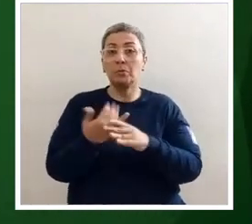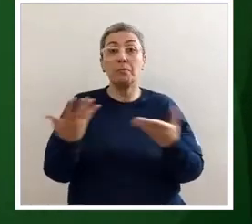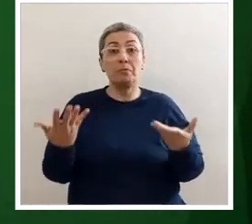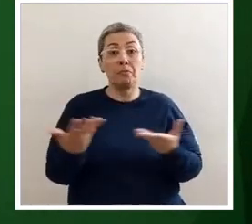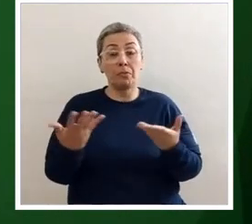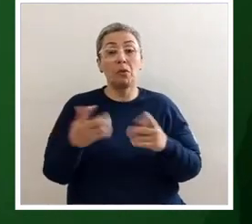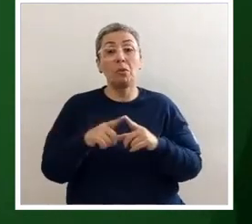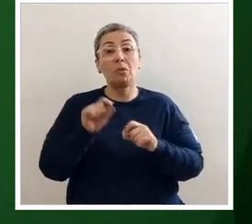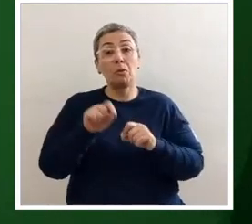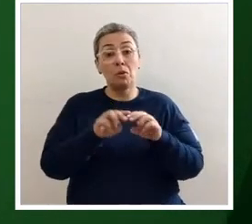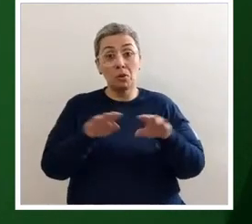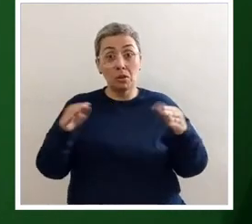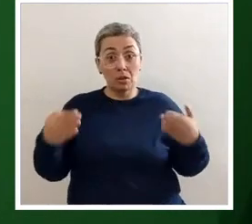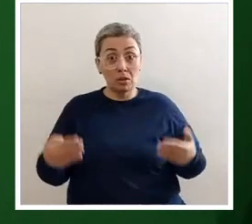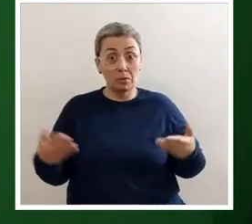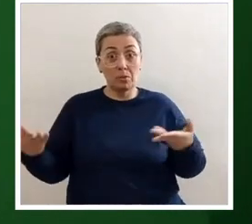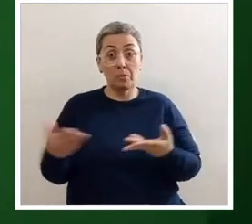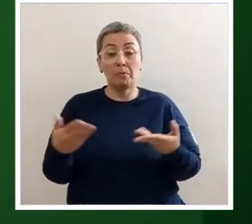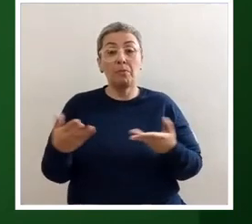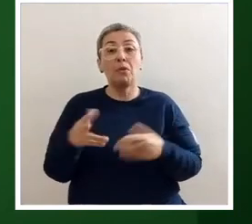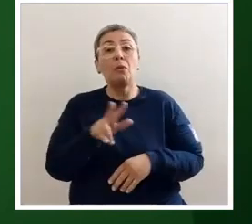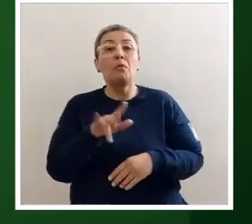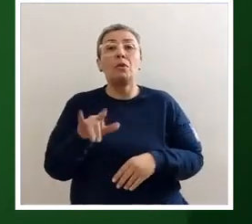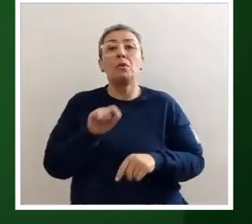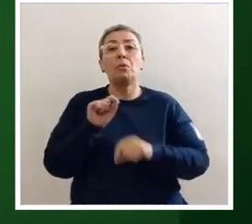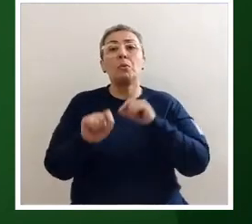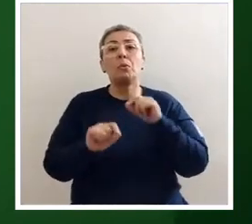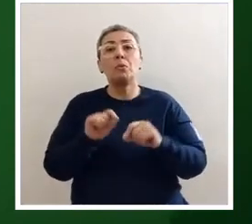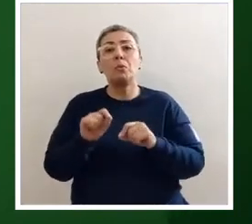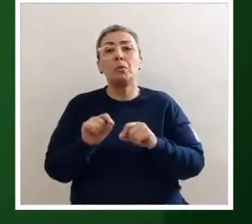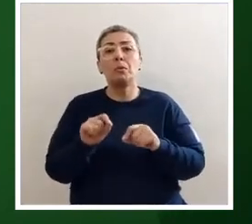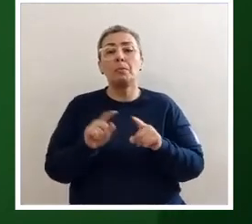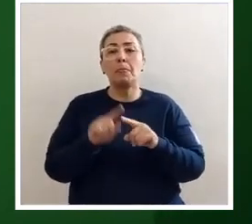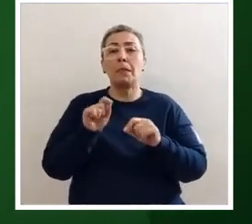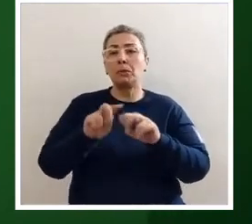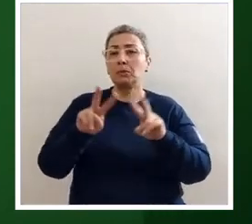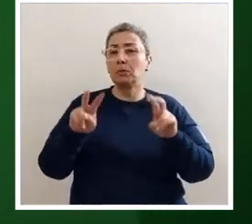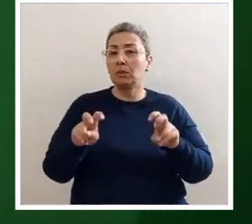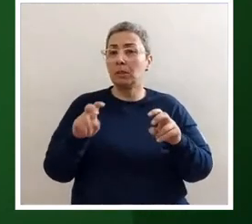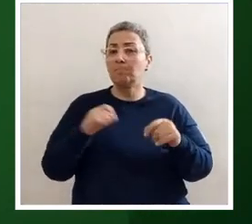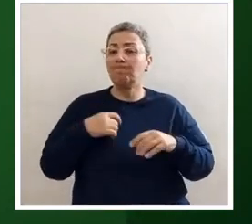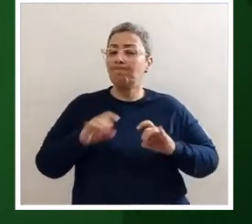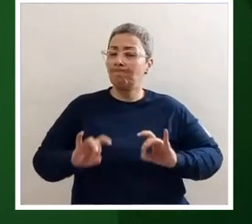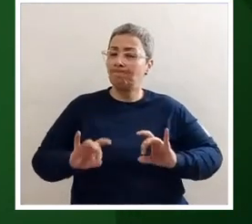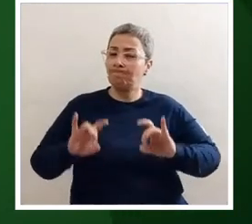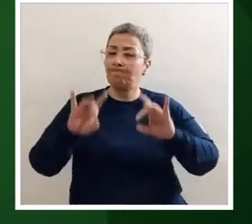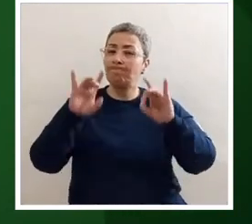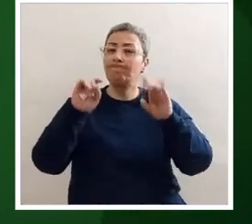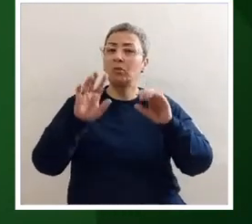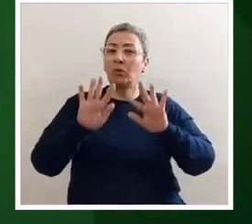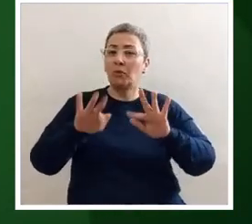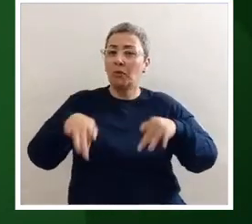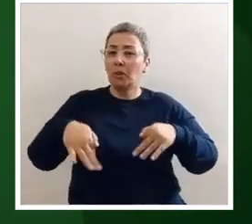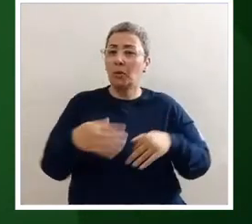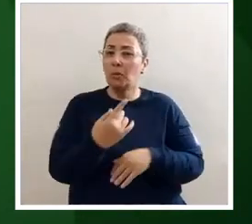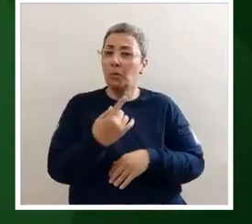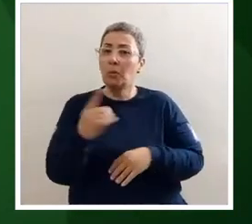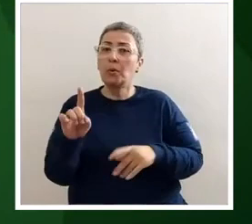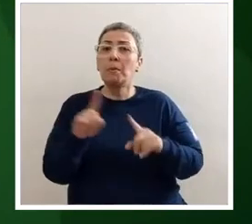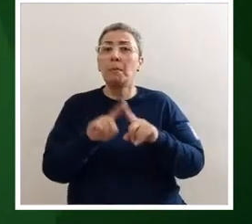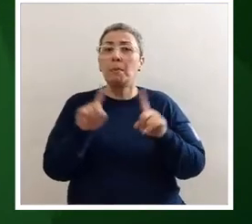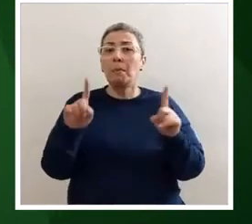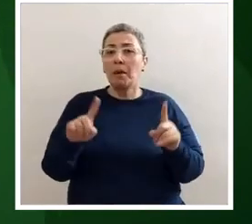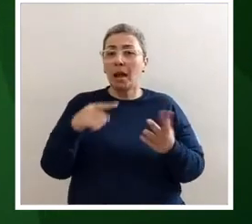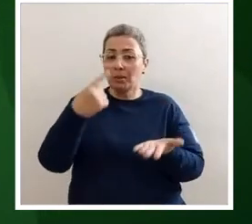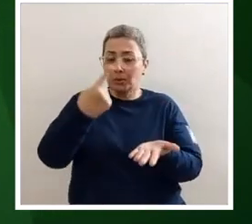nessa sessão de hoje né nós teremos um tema muito especial de encerramento mas nós